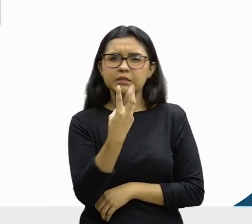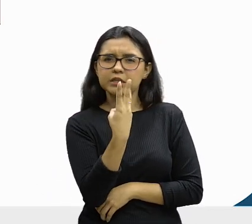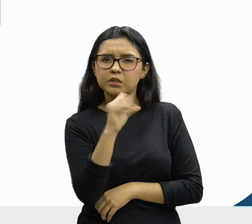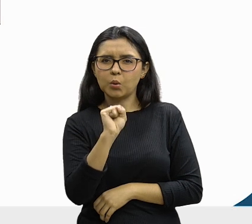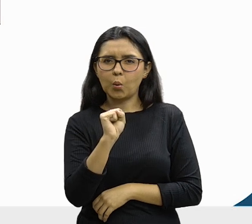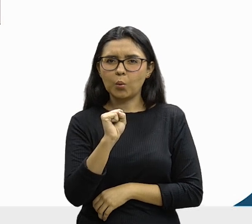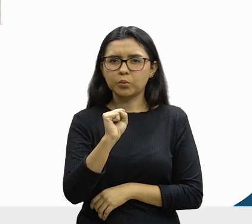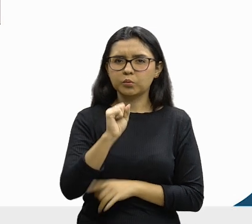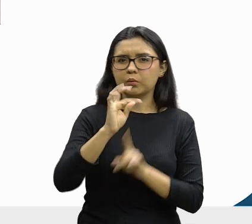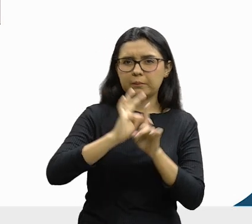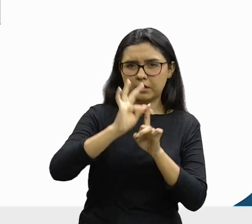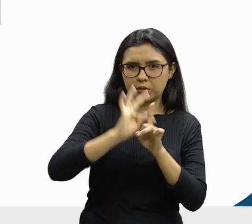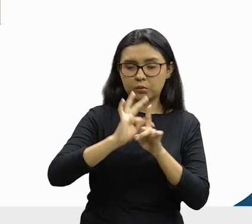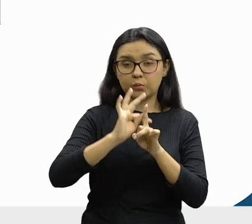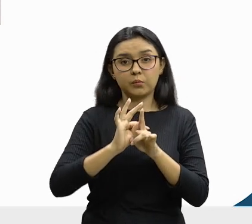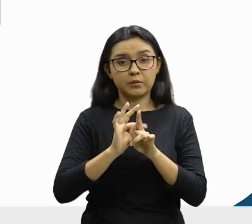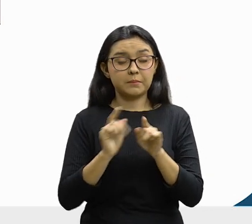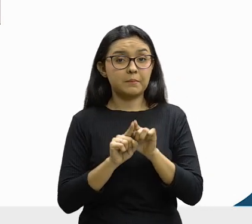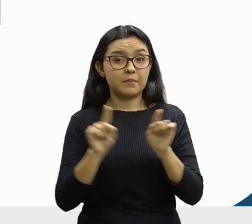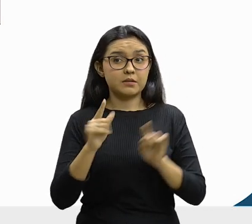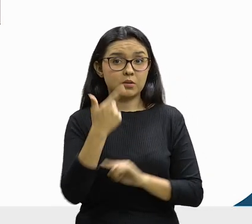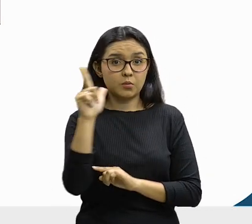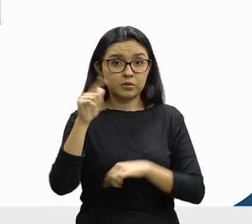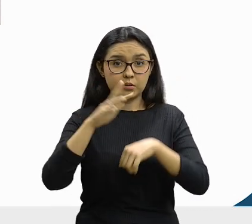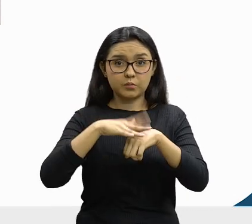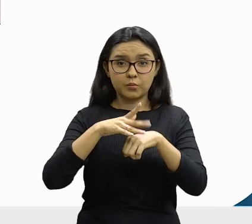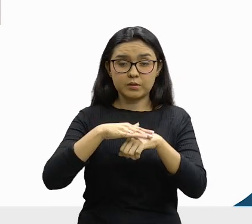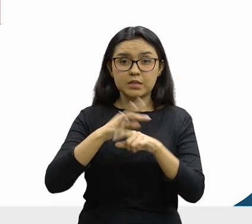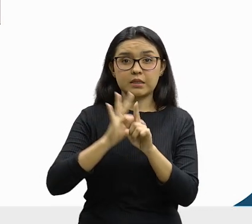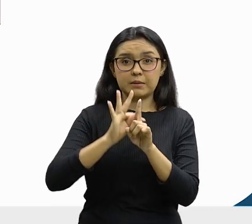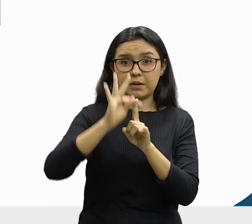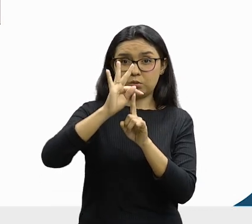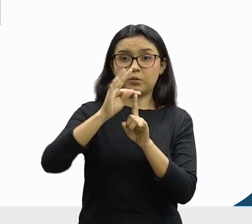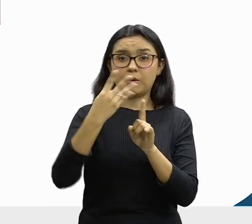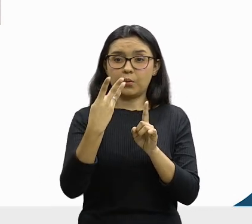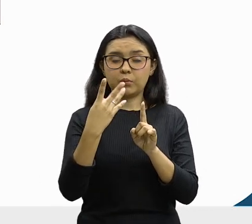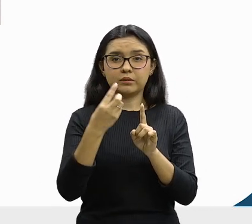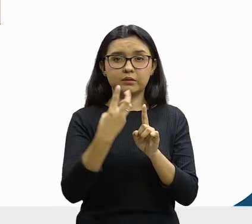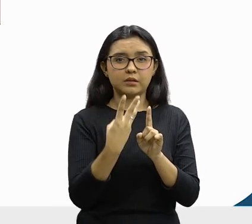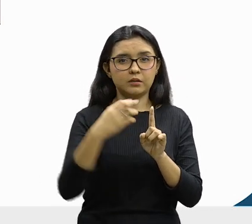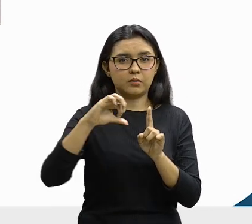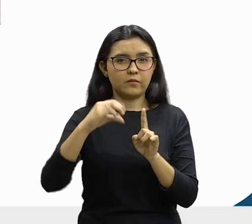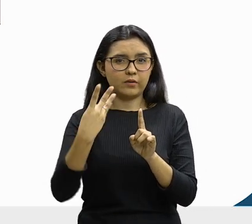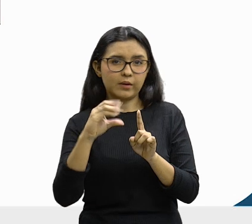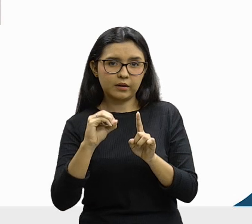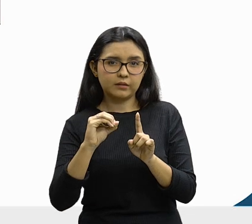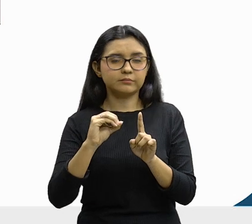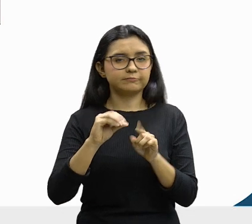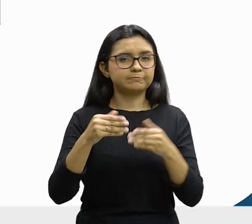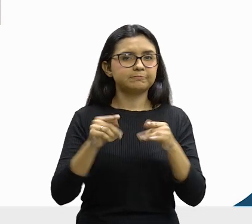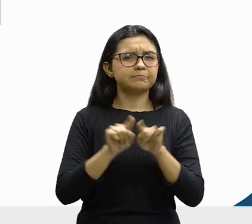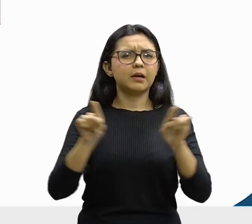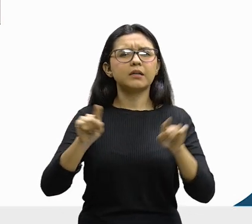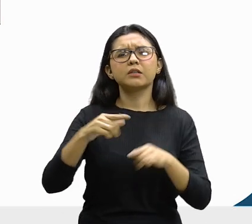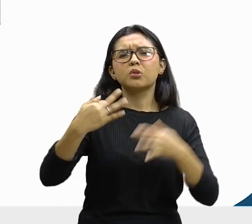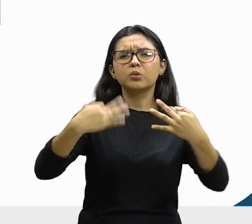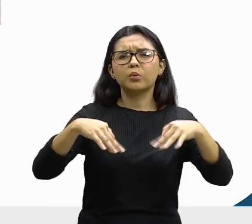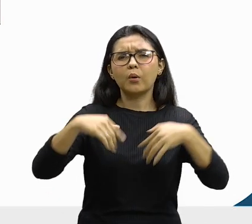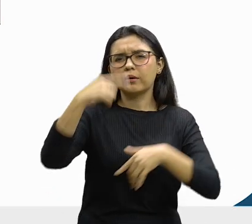enquanto as demais, em média, 39 e 40 graus de febre, certo? A questão das dores de